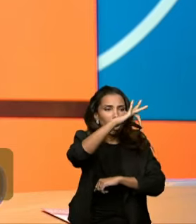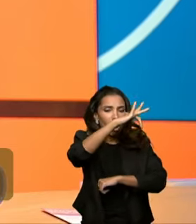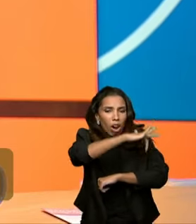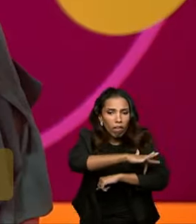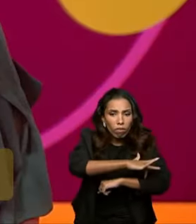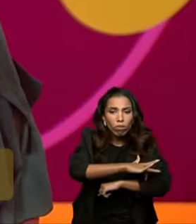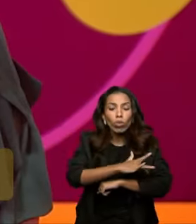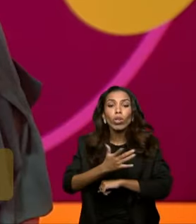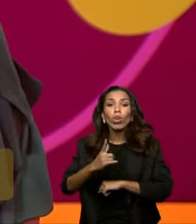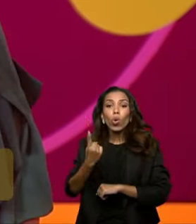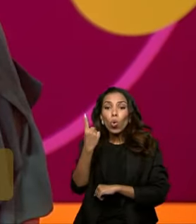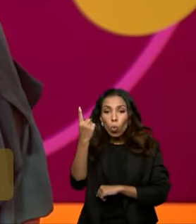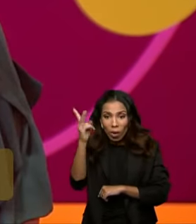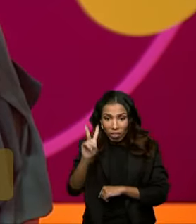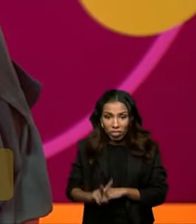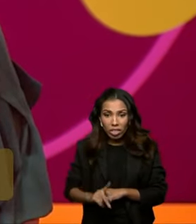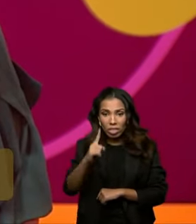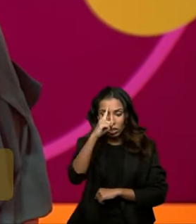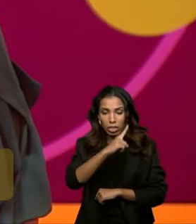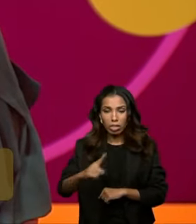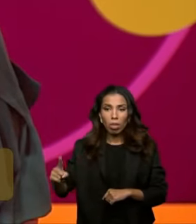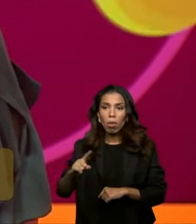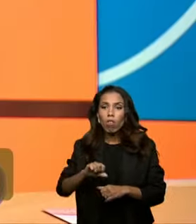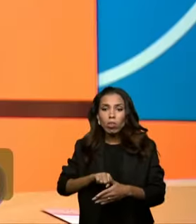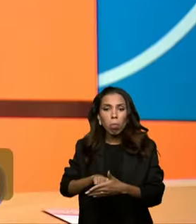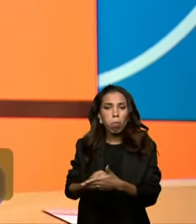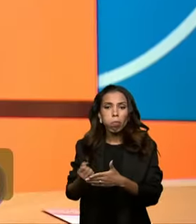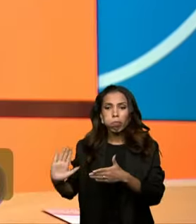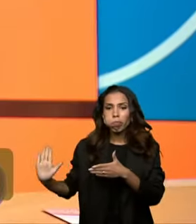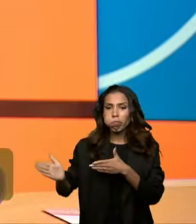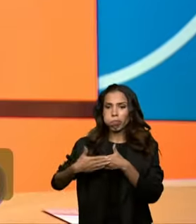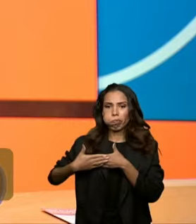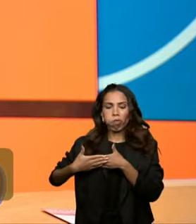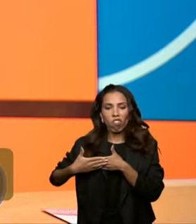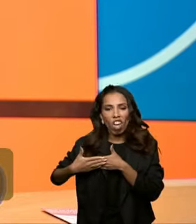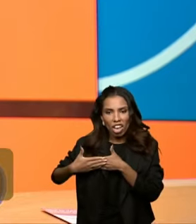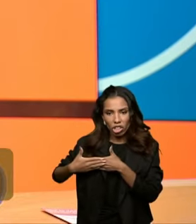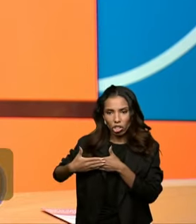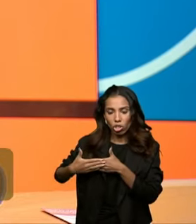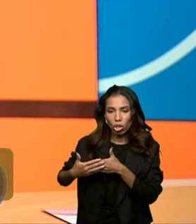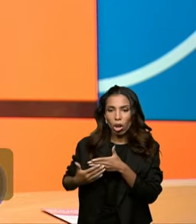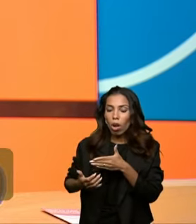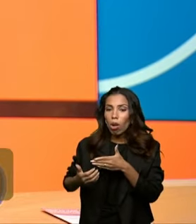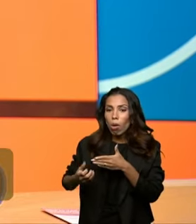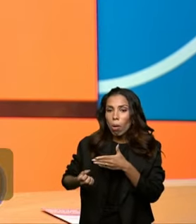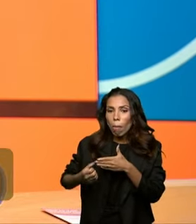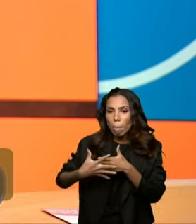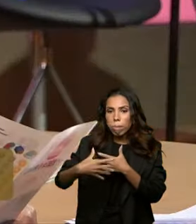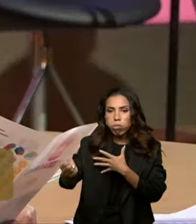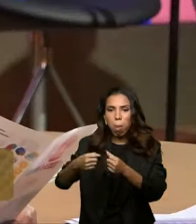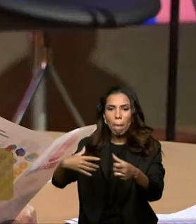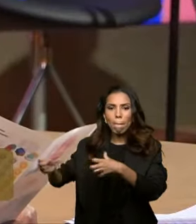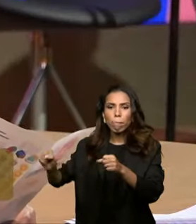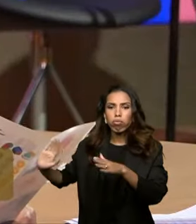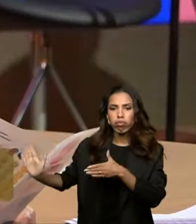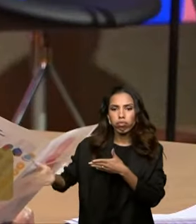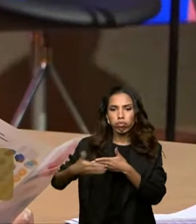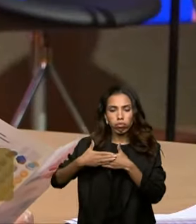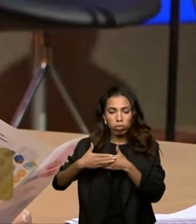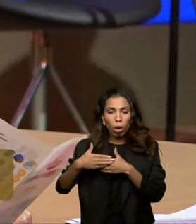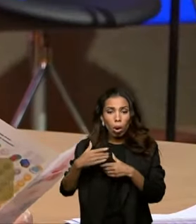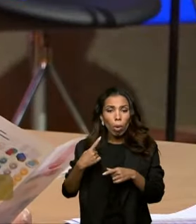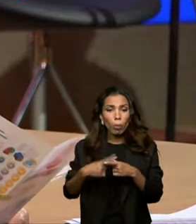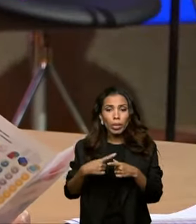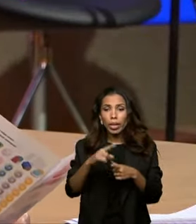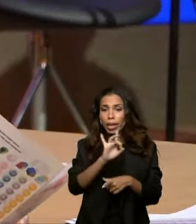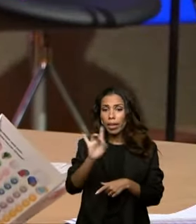semana, você está bloqueando a formação de adultos e você está bloqueando a transmissão. Não, né? E é muito importante cada um ter consciência do que